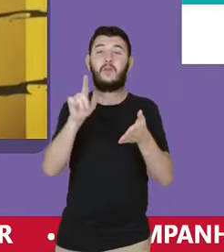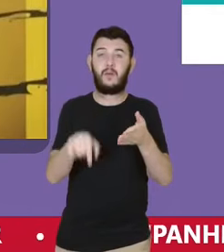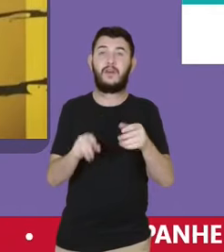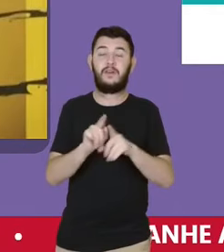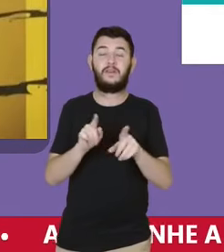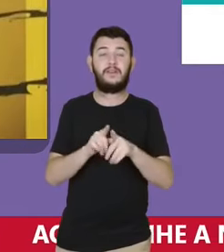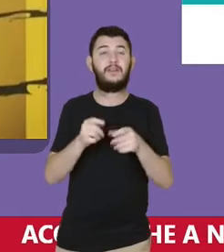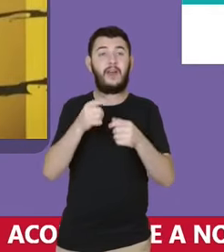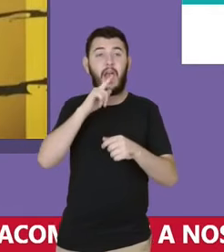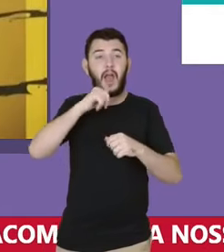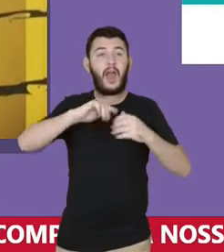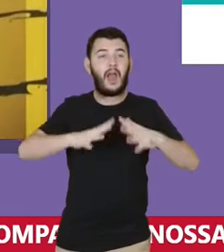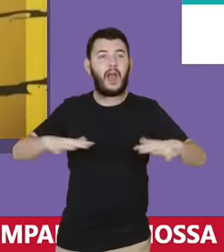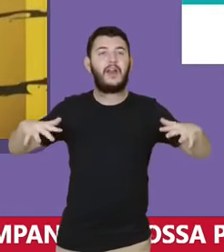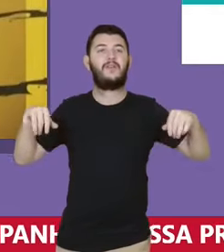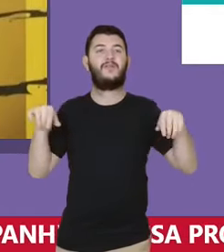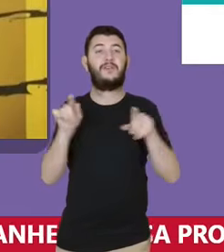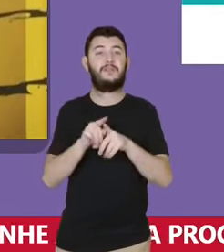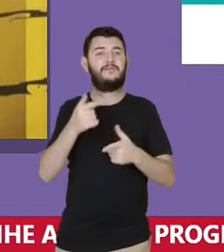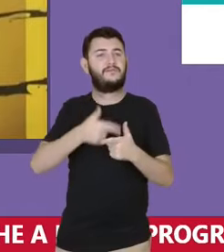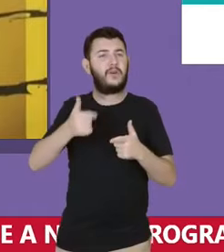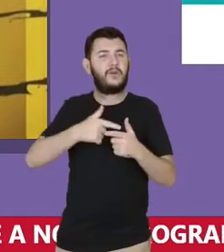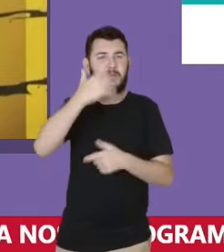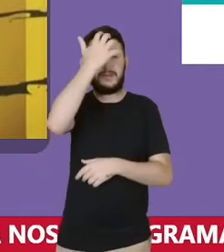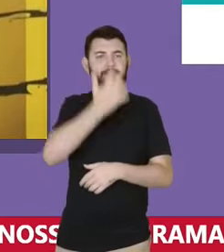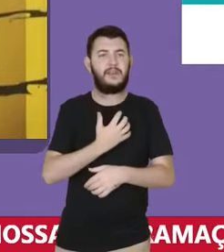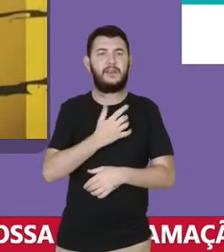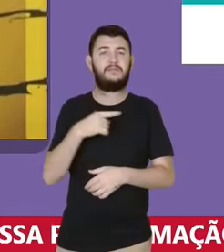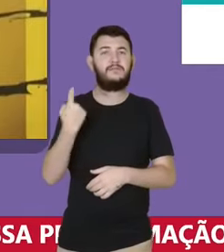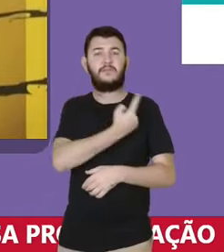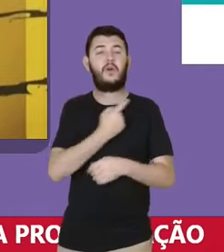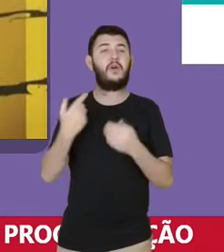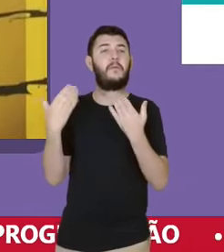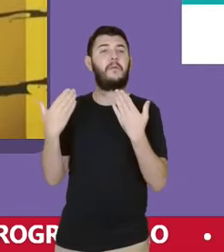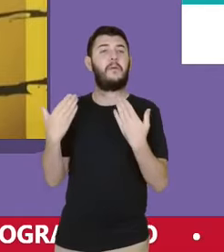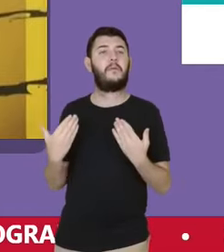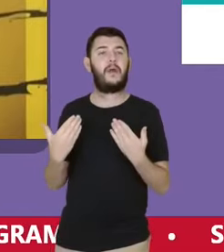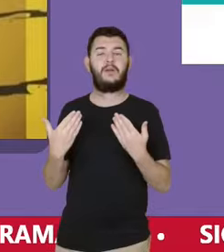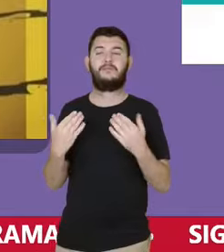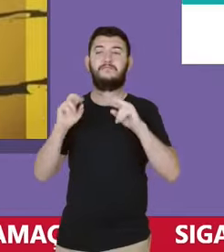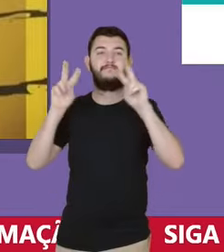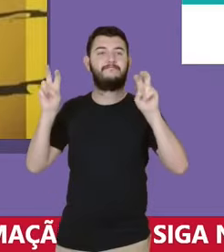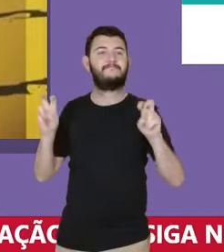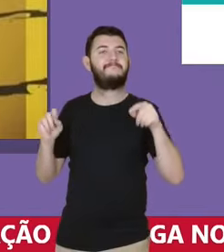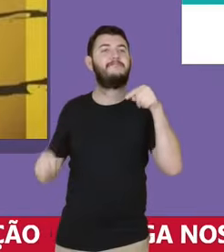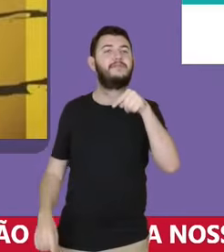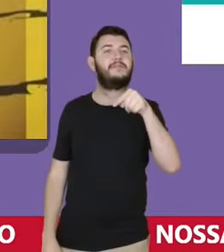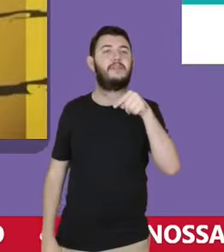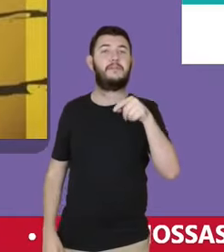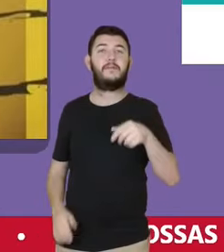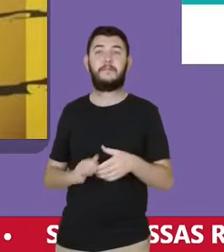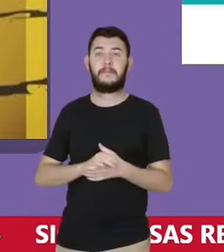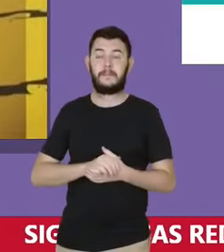sério. Então nós vamos conversar sobre isso, quais são